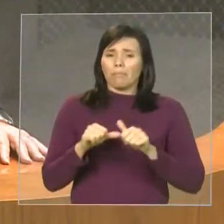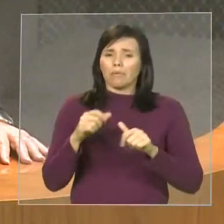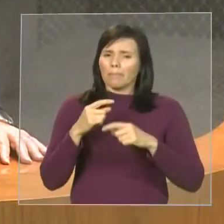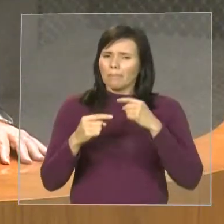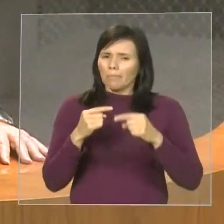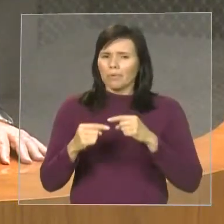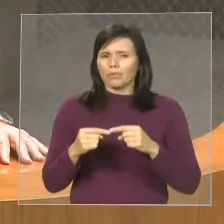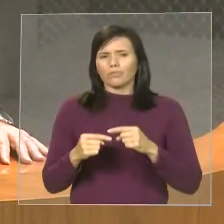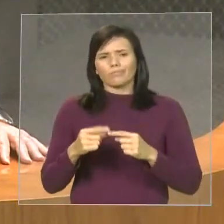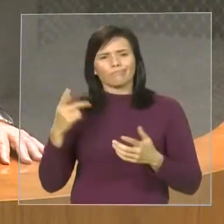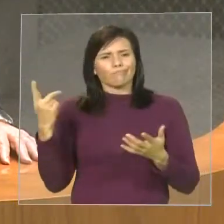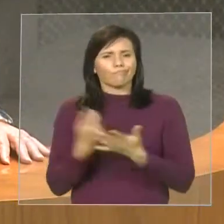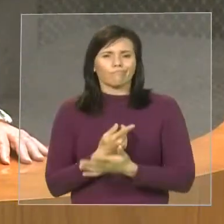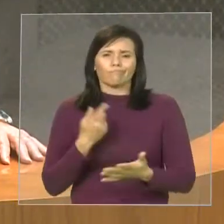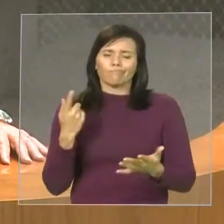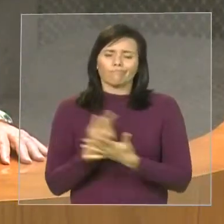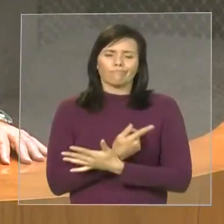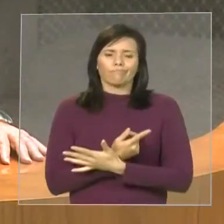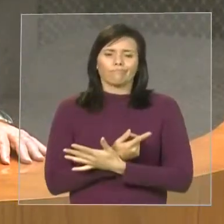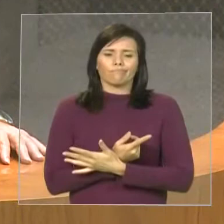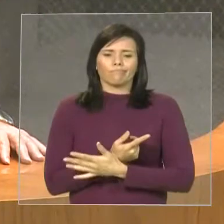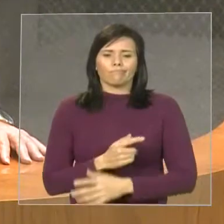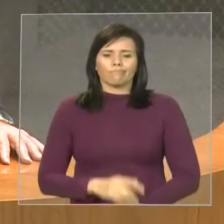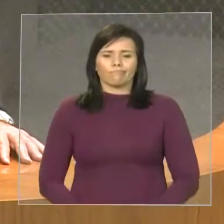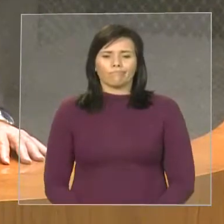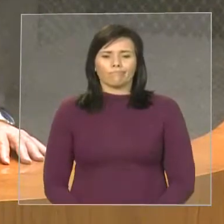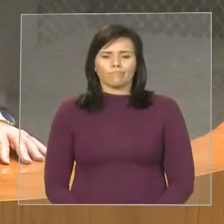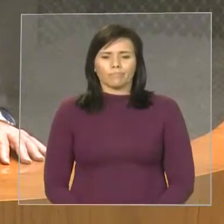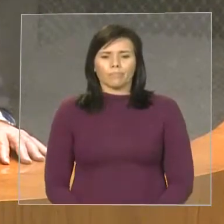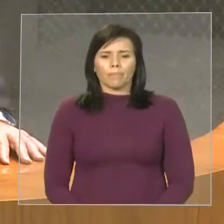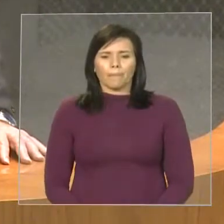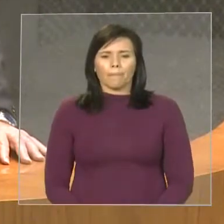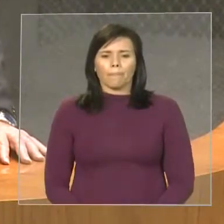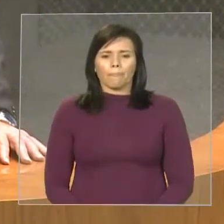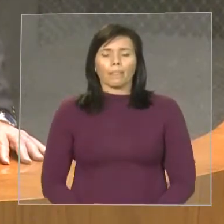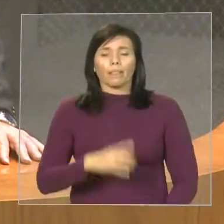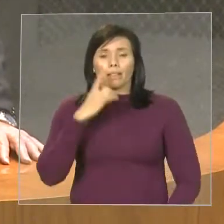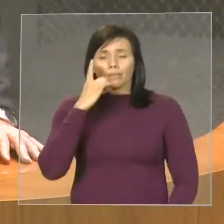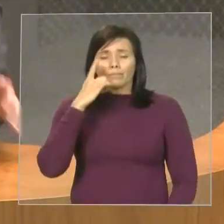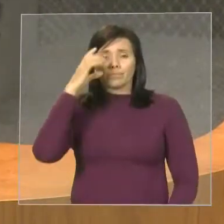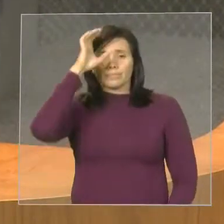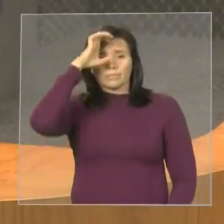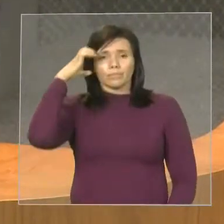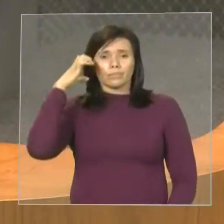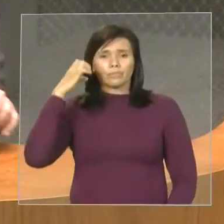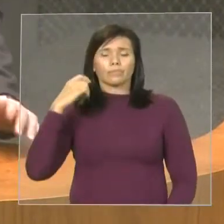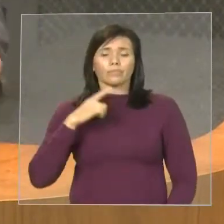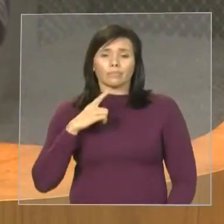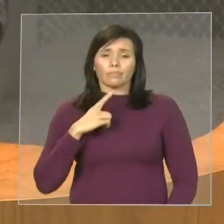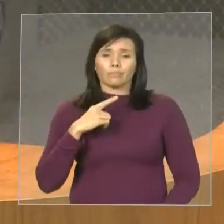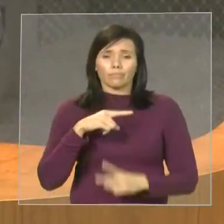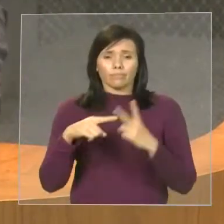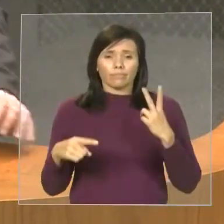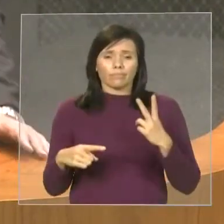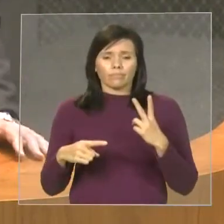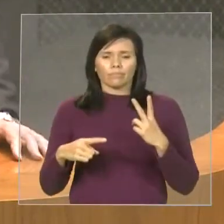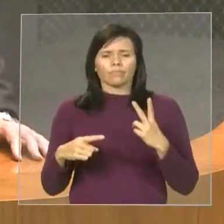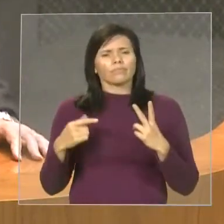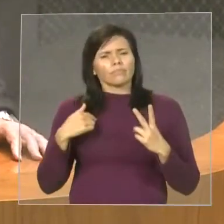redondamente. Teve dois aspectos, deputado Eduardo Braide, que eu acredito que